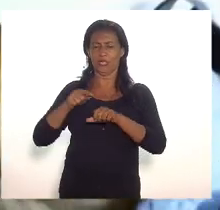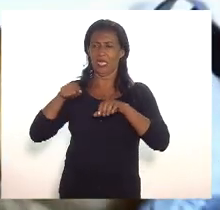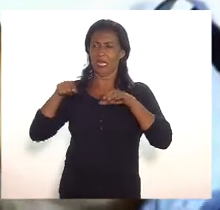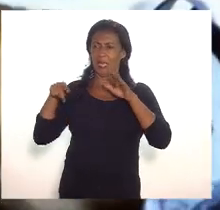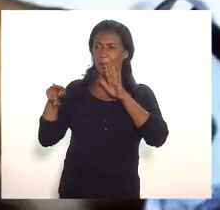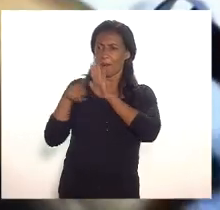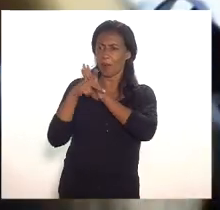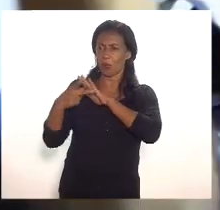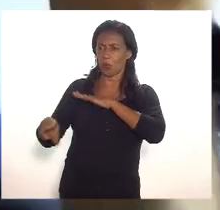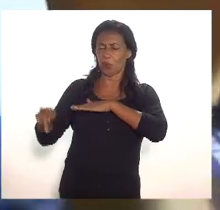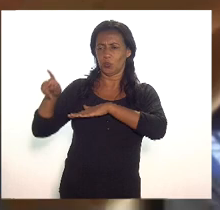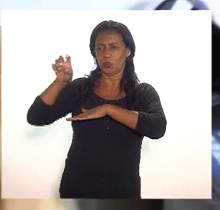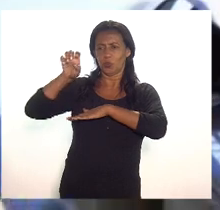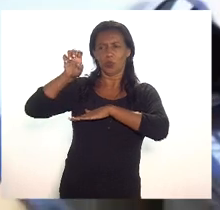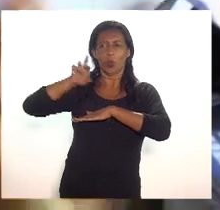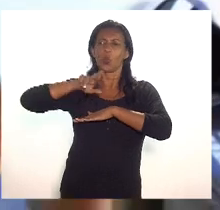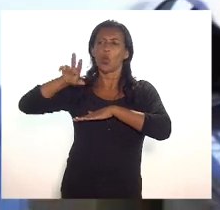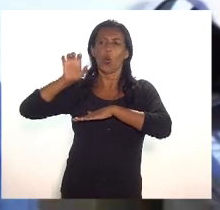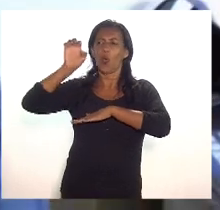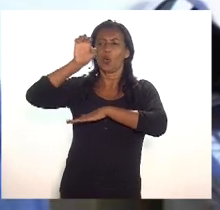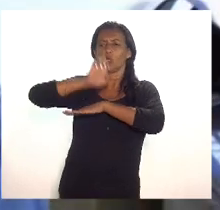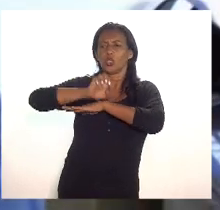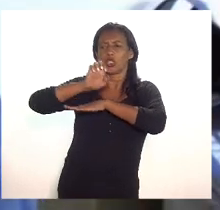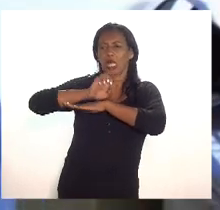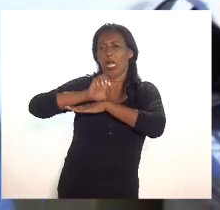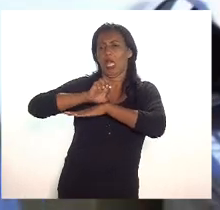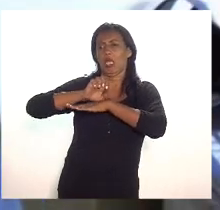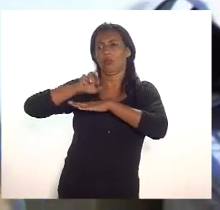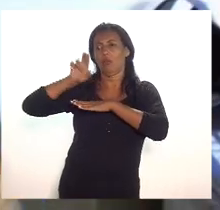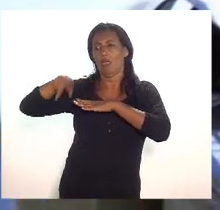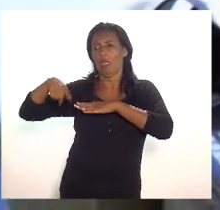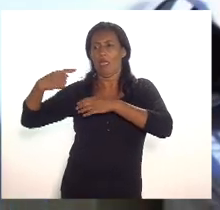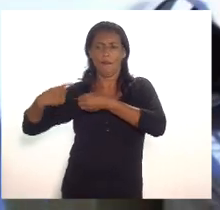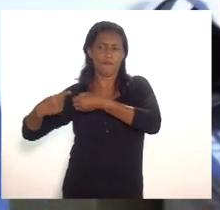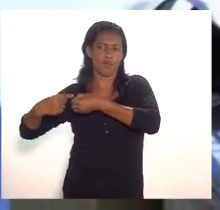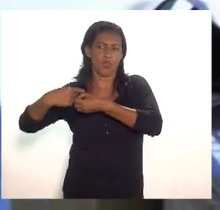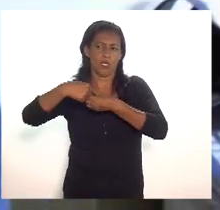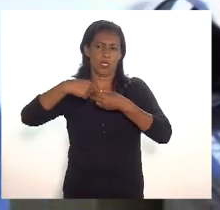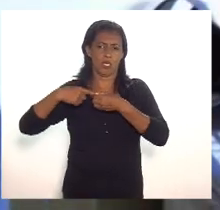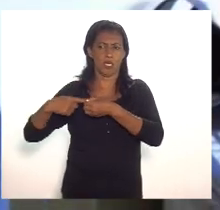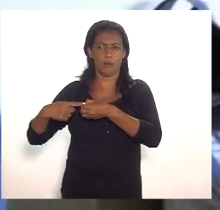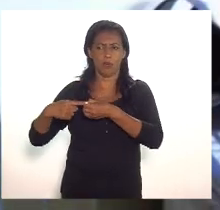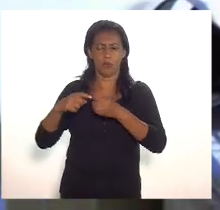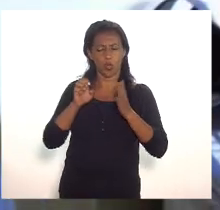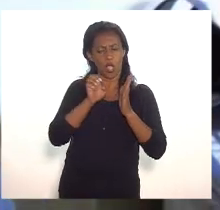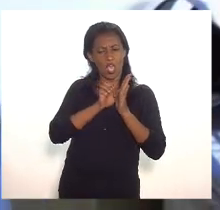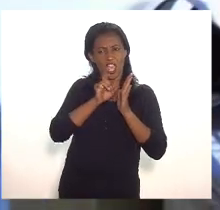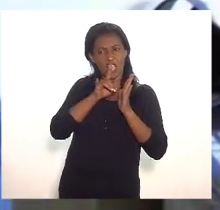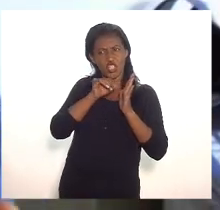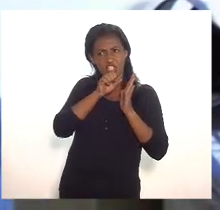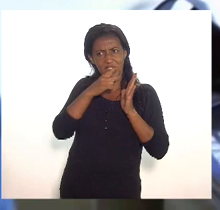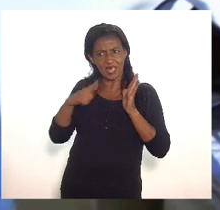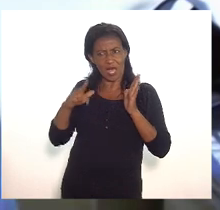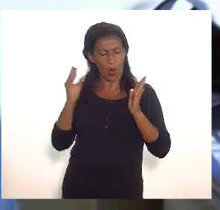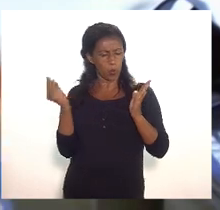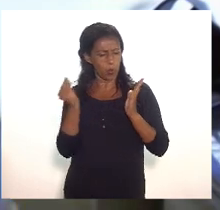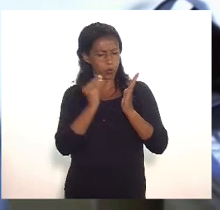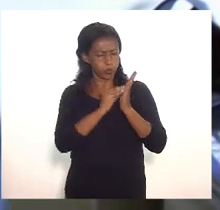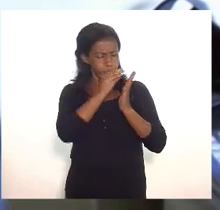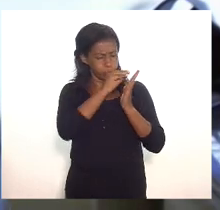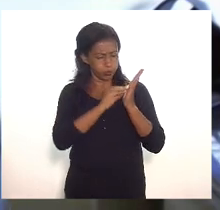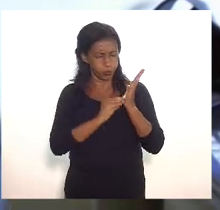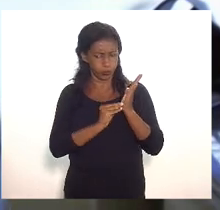metropolitana não é o Estado, são os municípios. Ocorre que no edital está contemplado